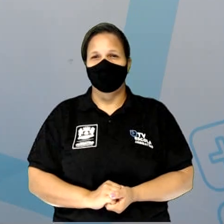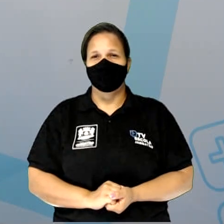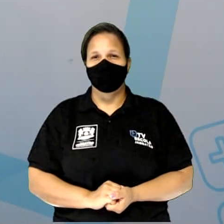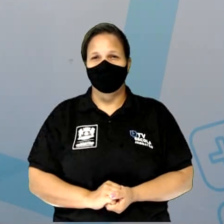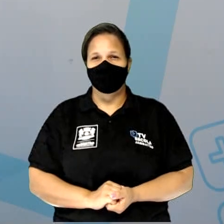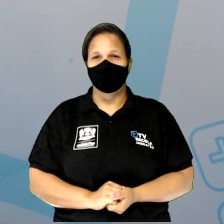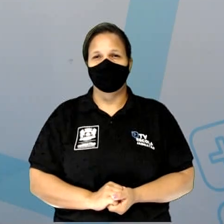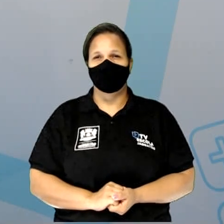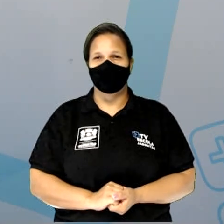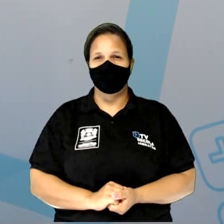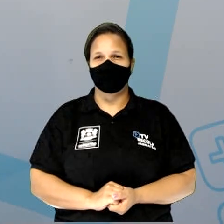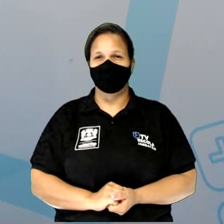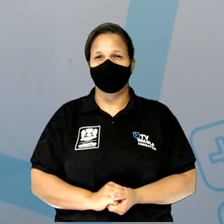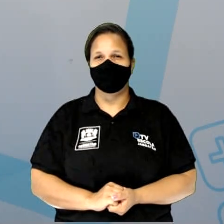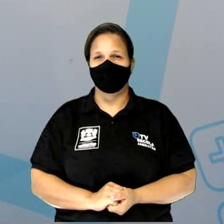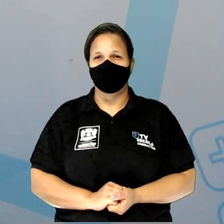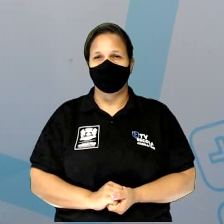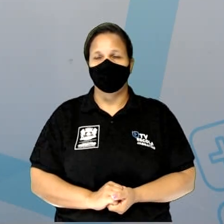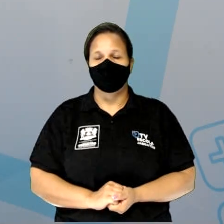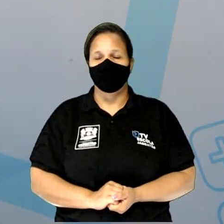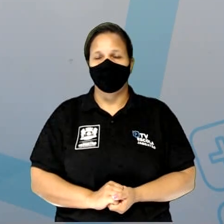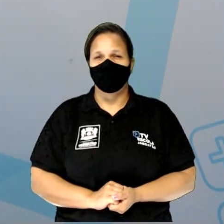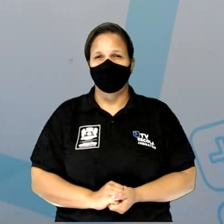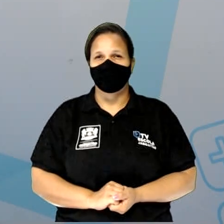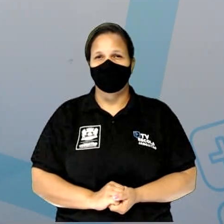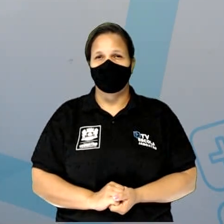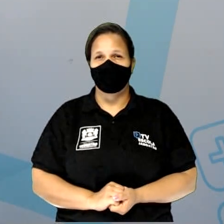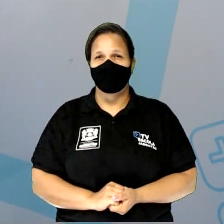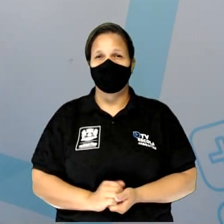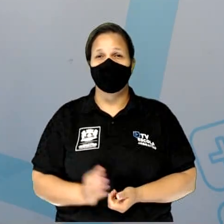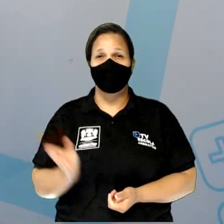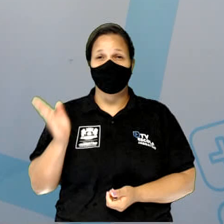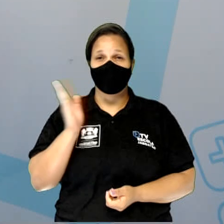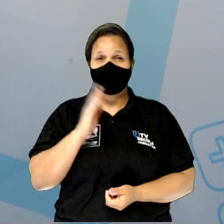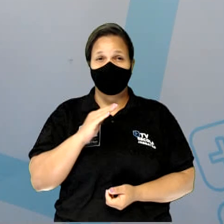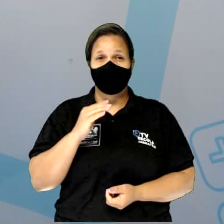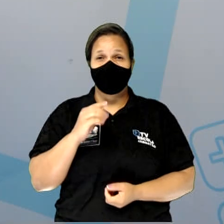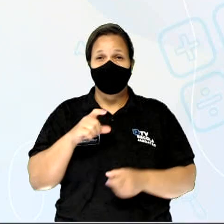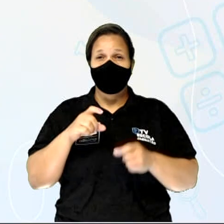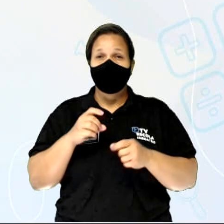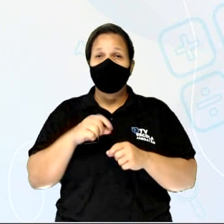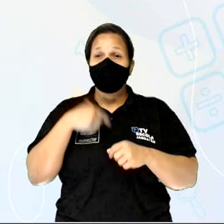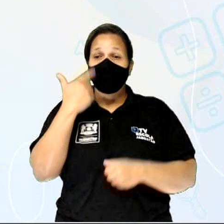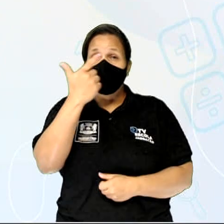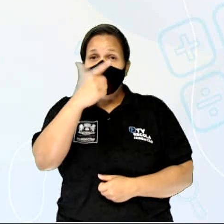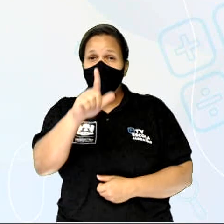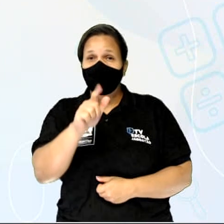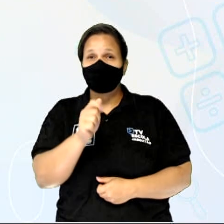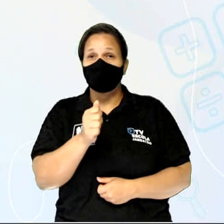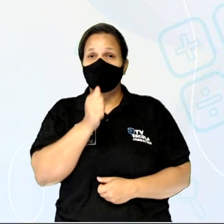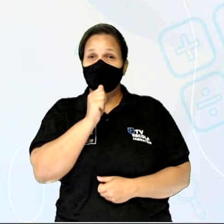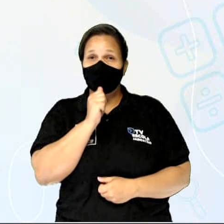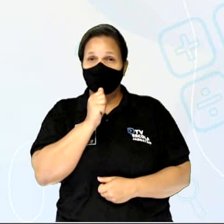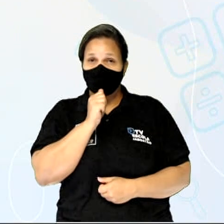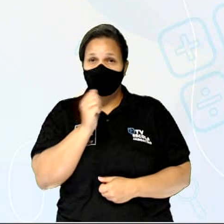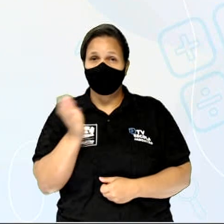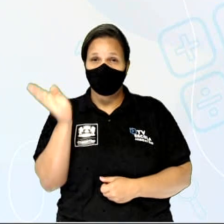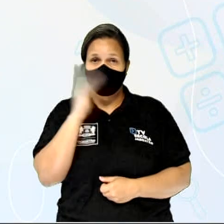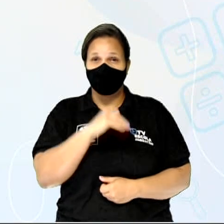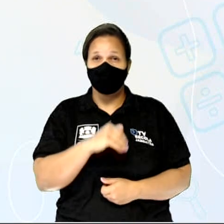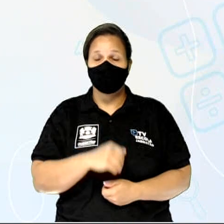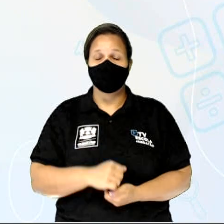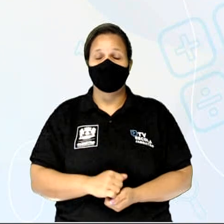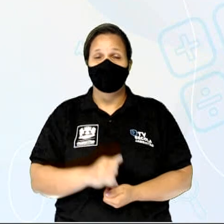mensagem de WhatsApp. Tudo bem? Vamos dar uma olhada agora no segundo exemplo. O segundo exemplo, eu tenho